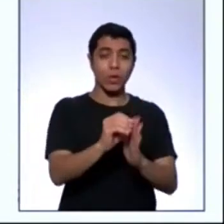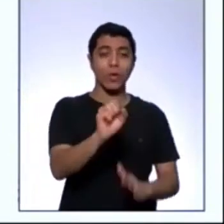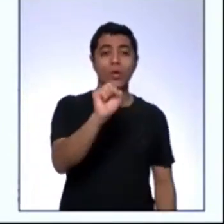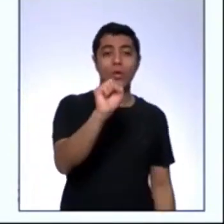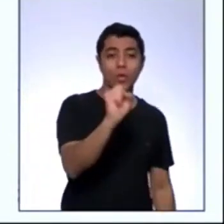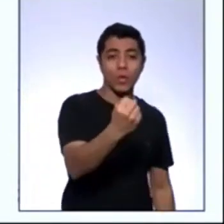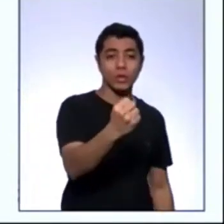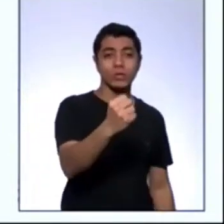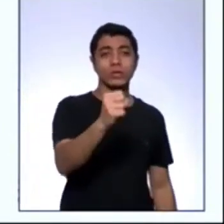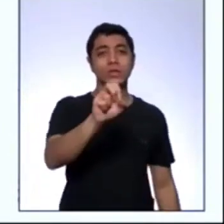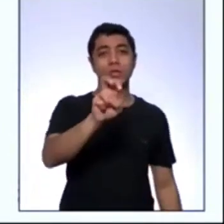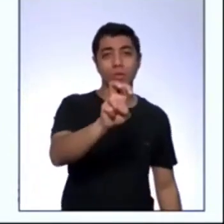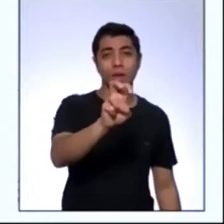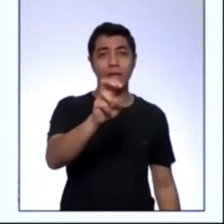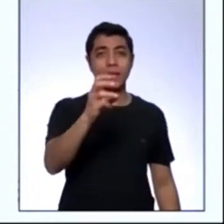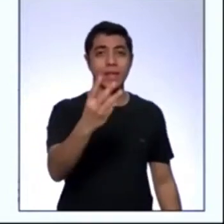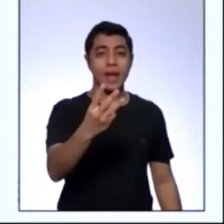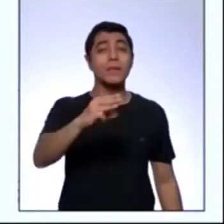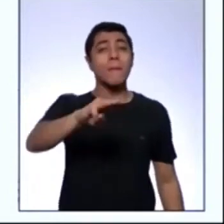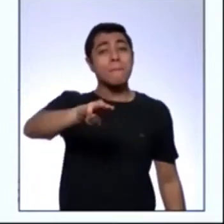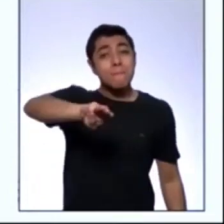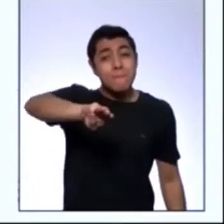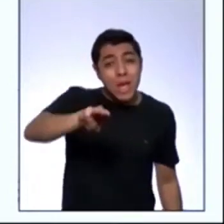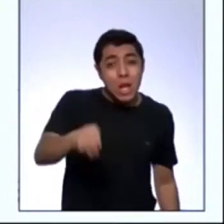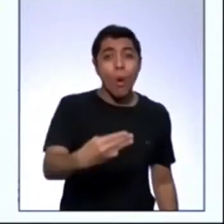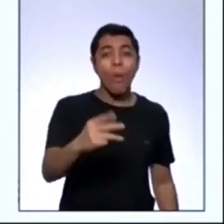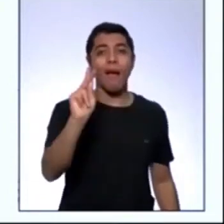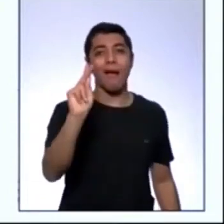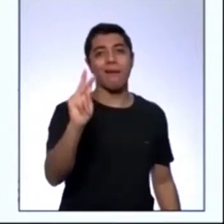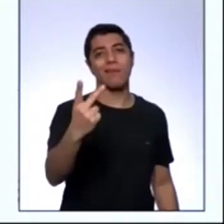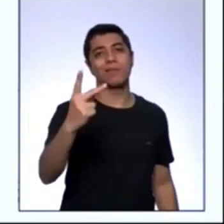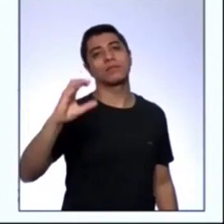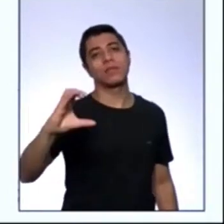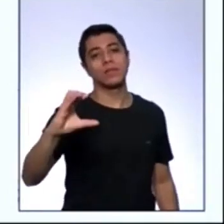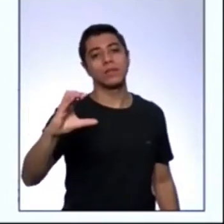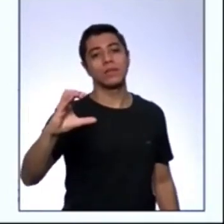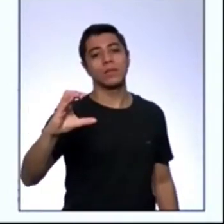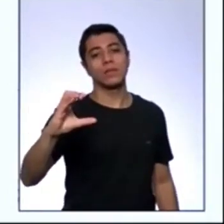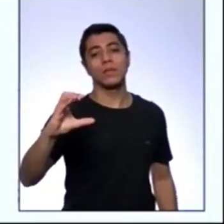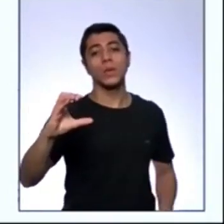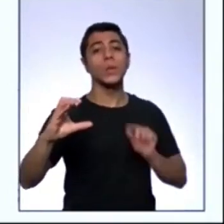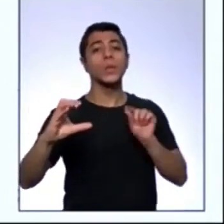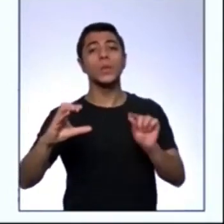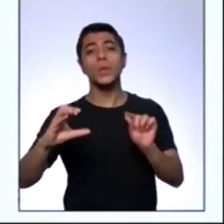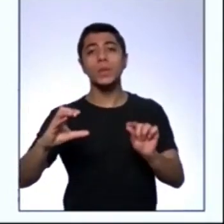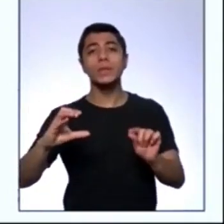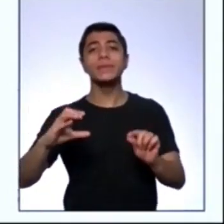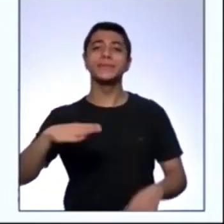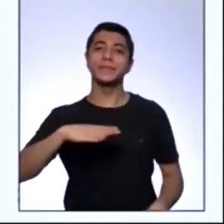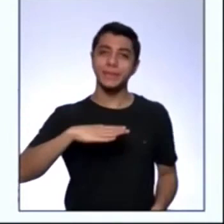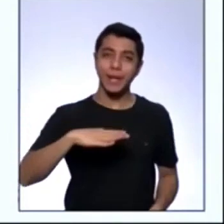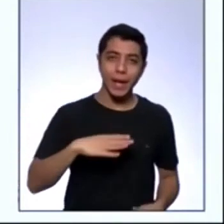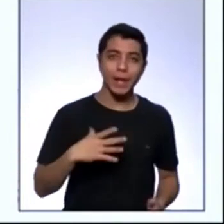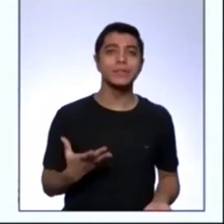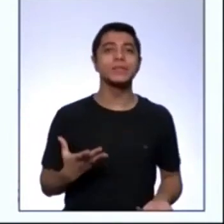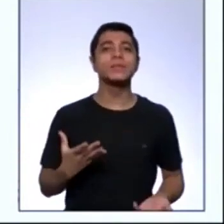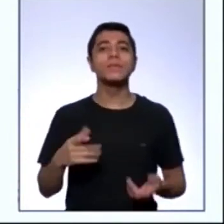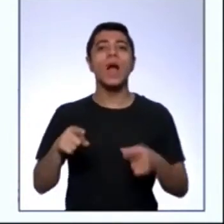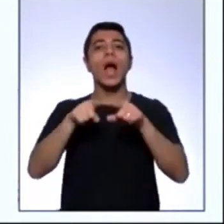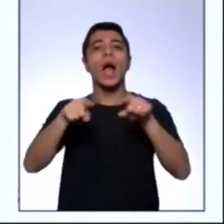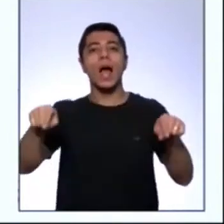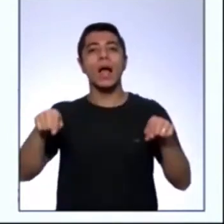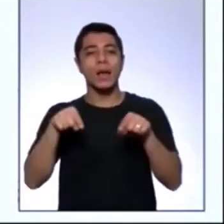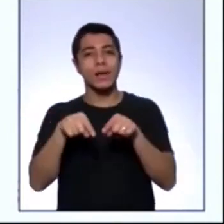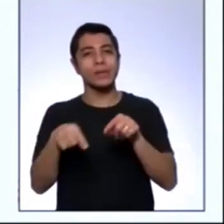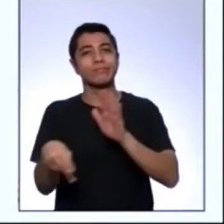853 milhões de hectares as cidades as reservas indígenas e as